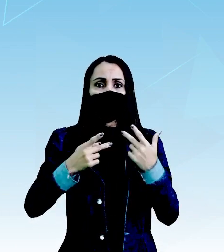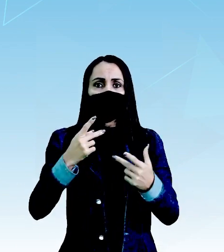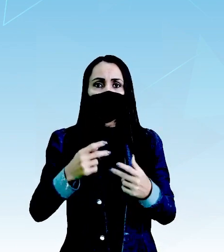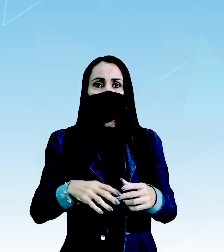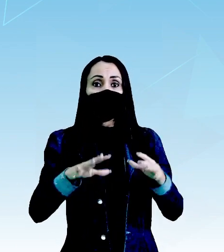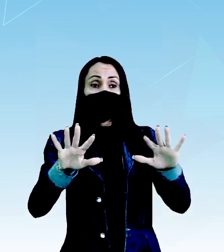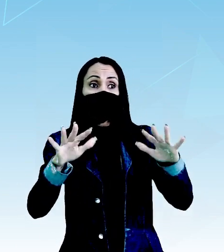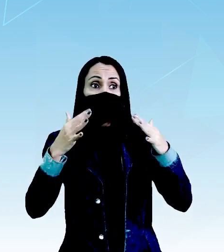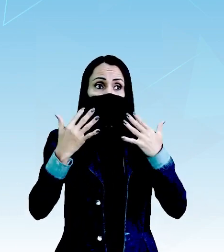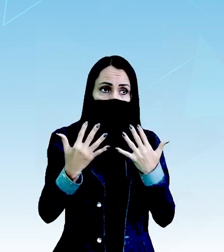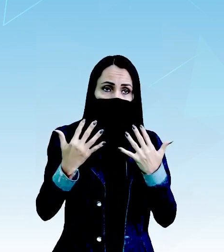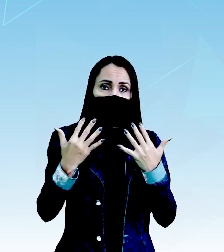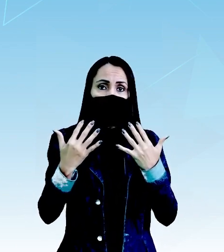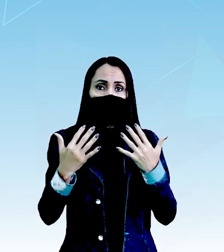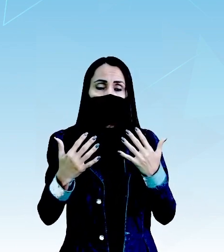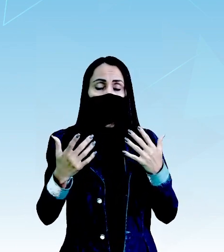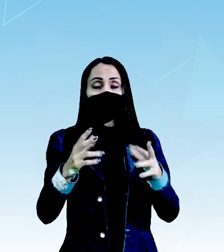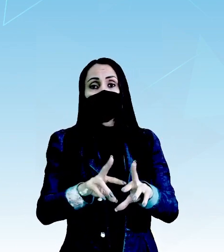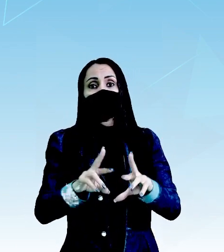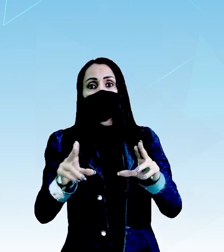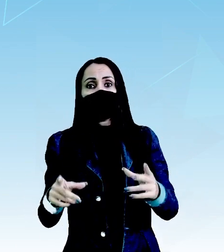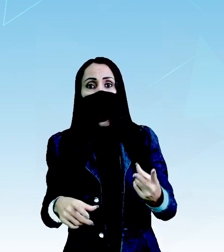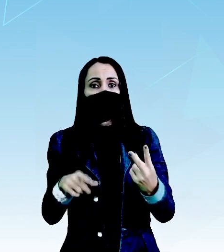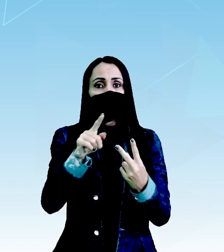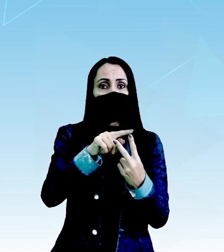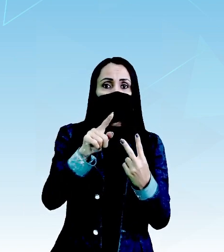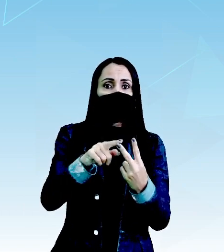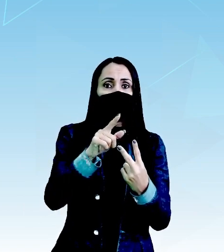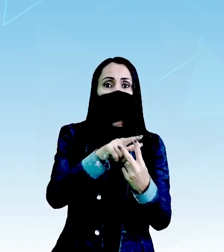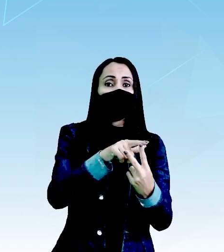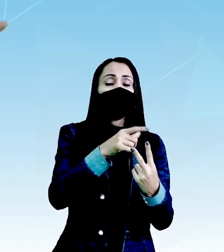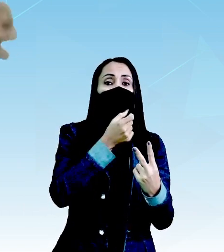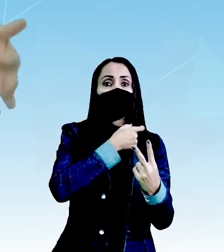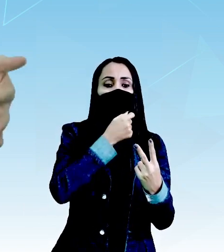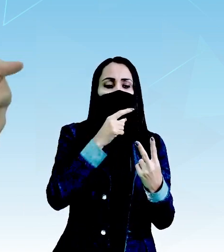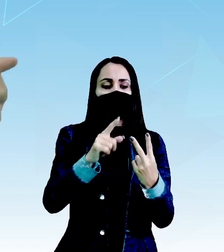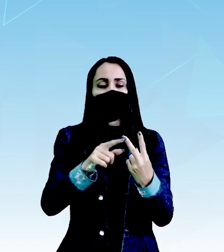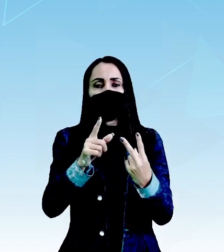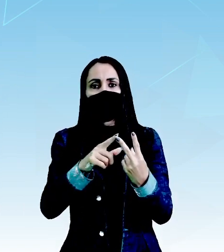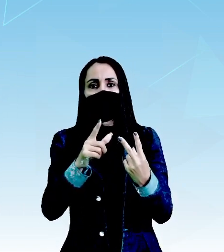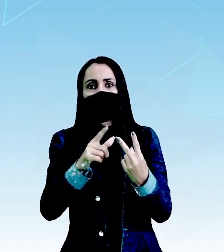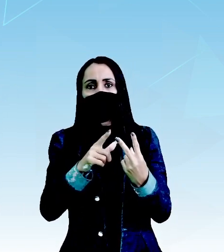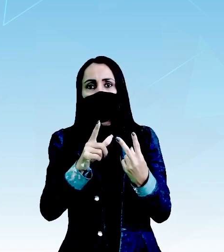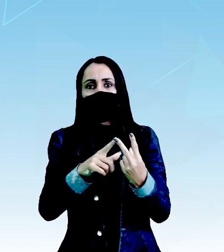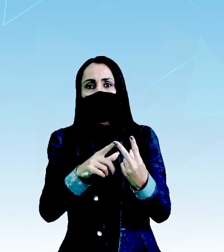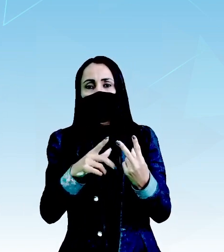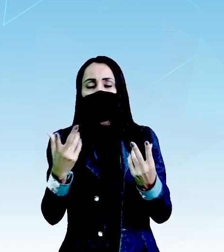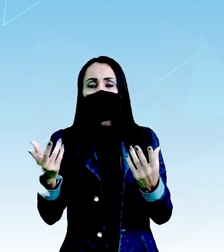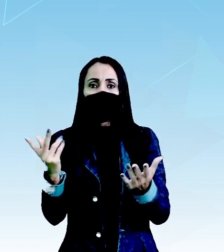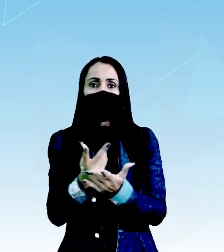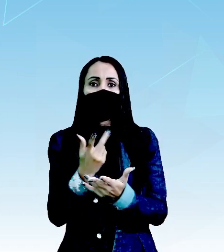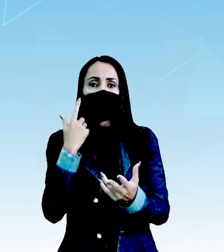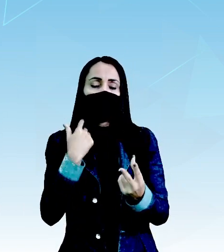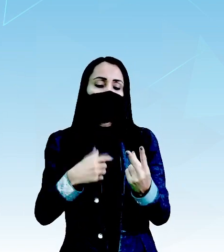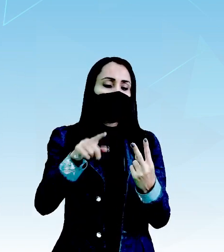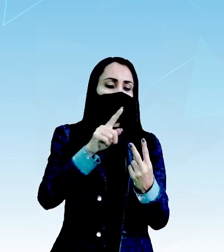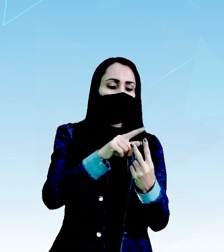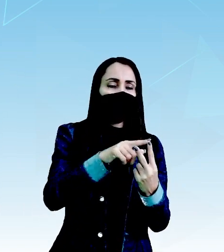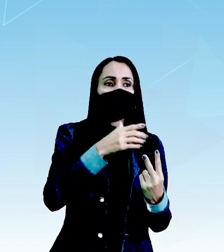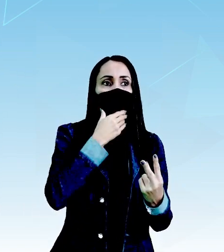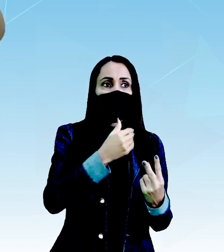bem atenção, diferenciar comédia e tragédia, diz que enquanto a primeira é essencialmente para os